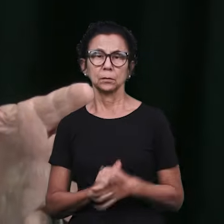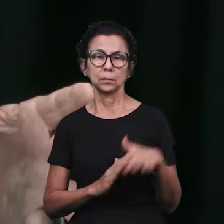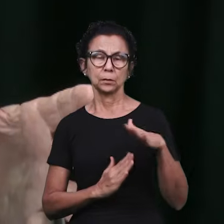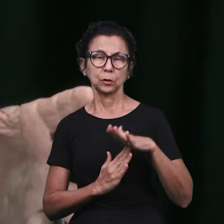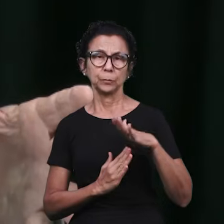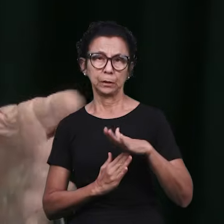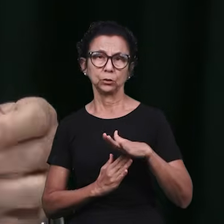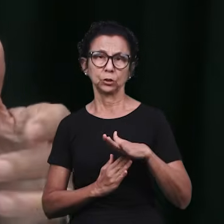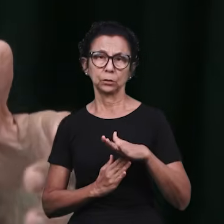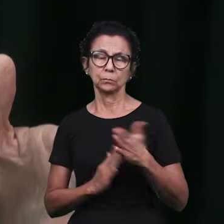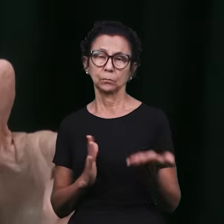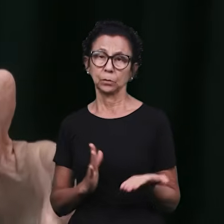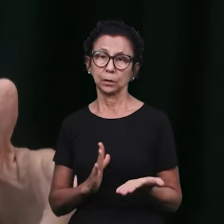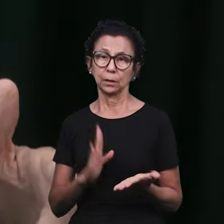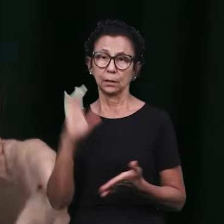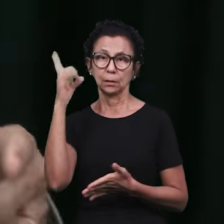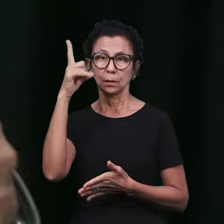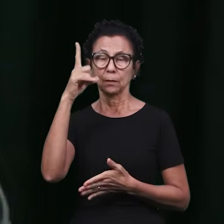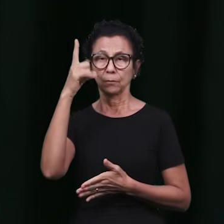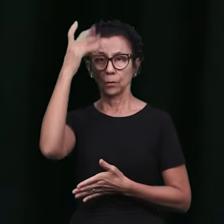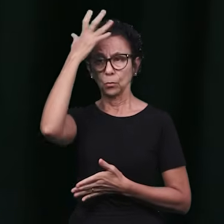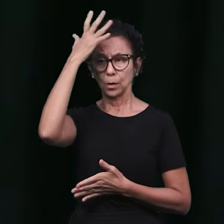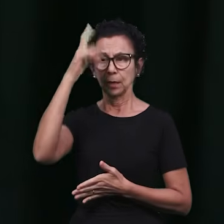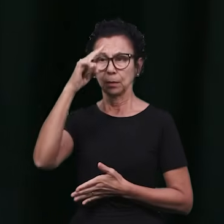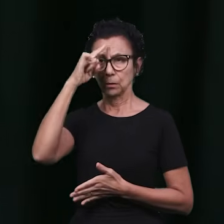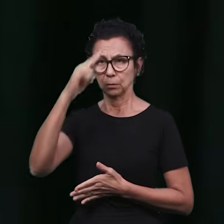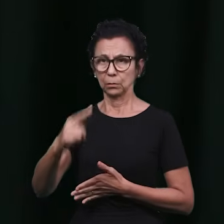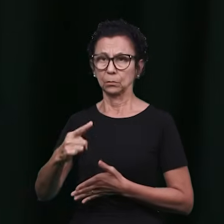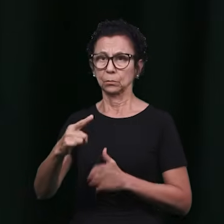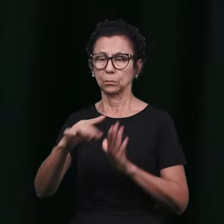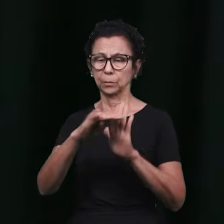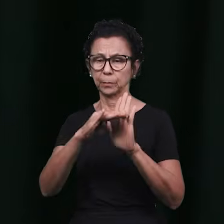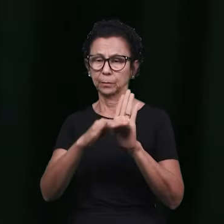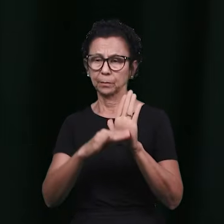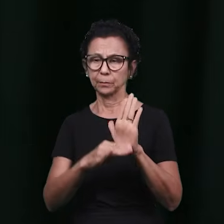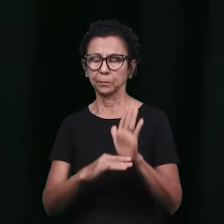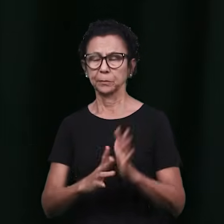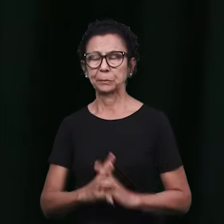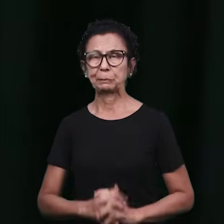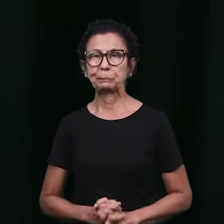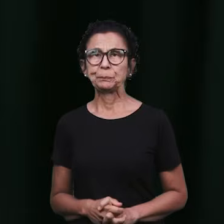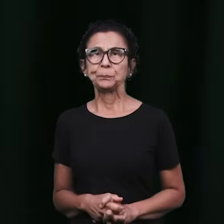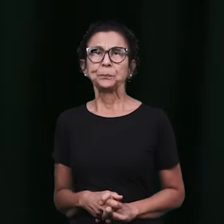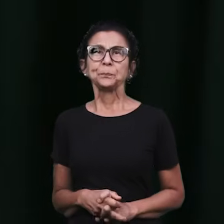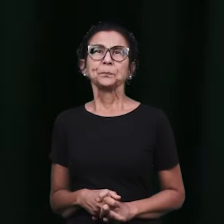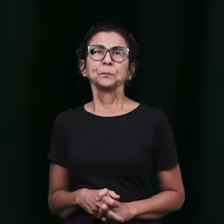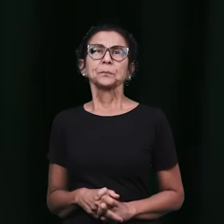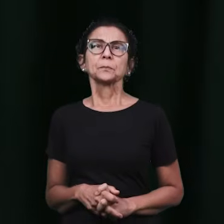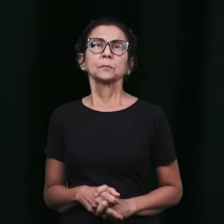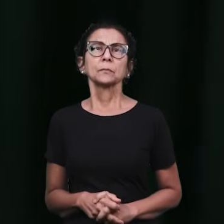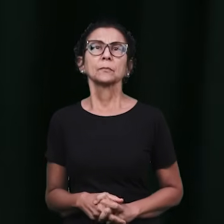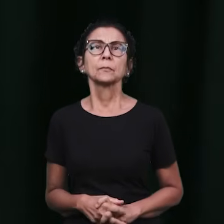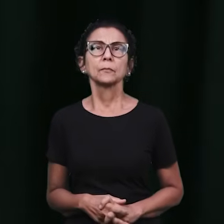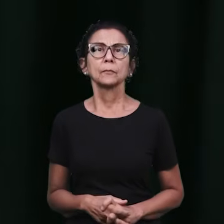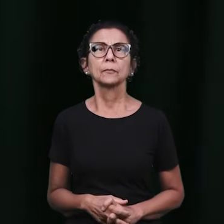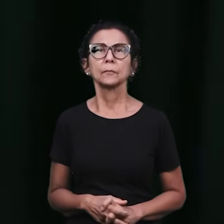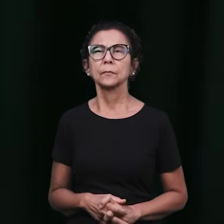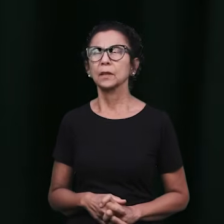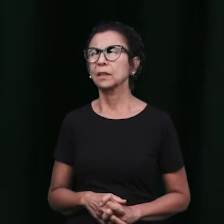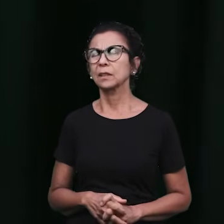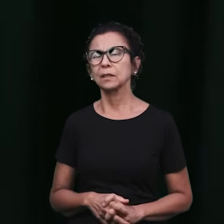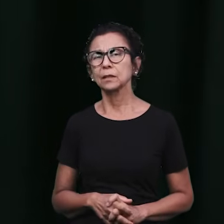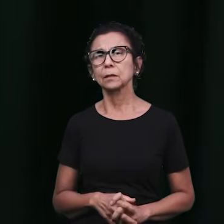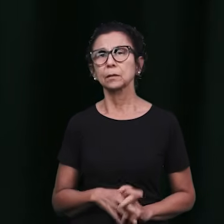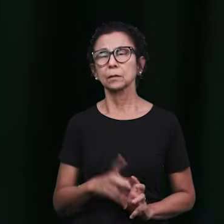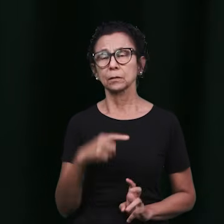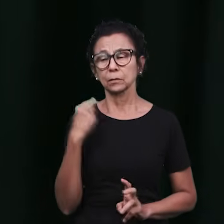com Davi, né? Então, à medida que nós entendemos isso, O Senhor vai dar prosperidade em todos os aspectos da nossa vida, na